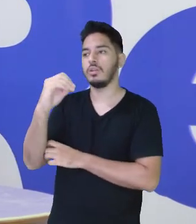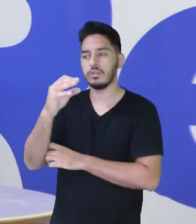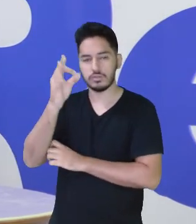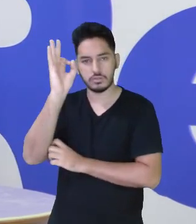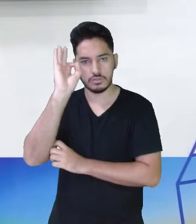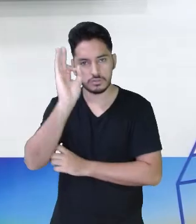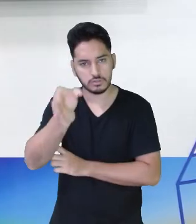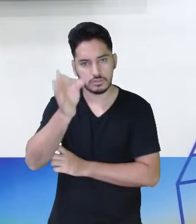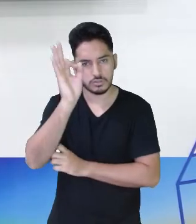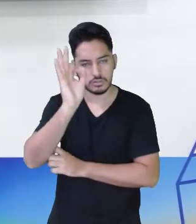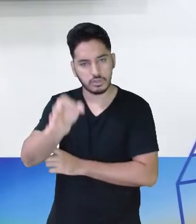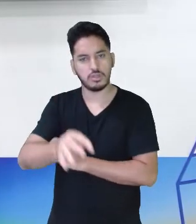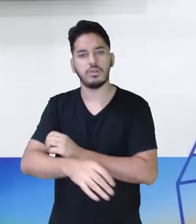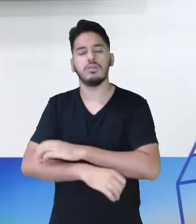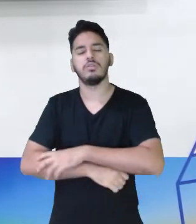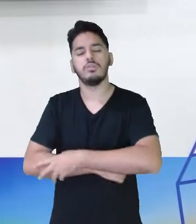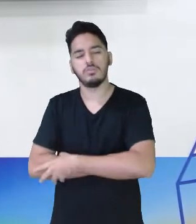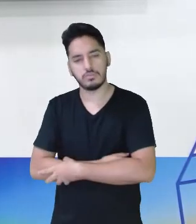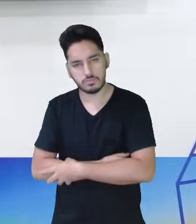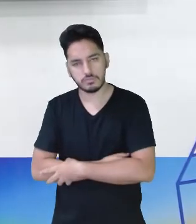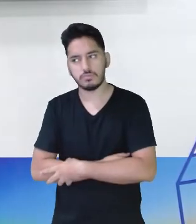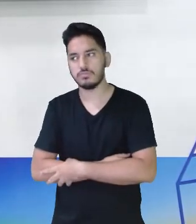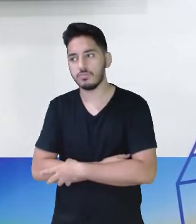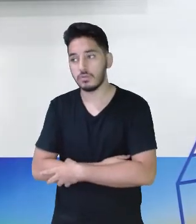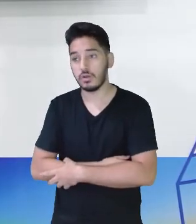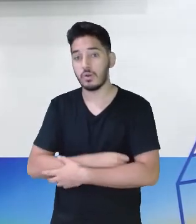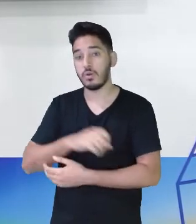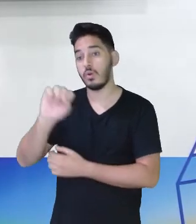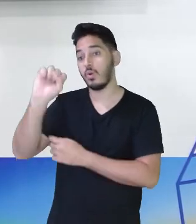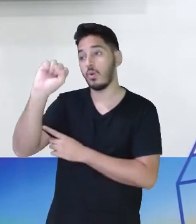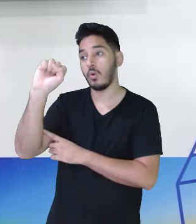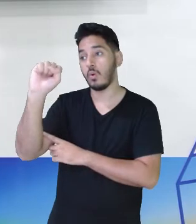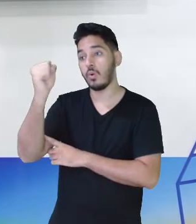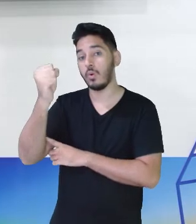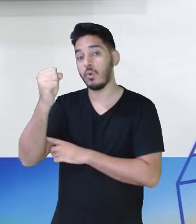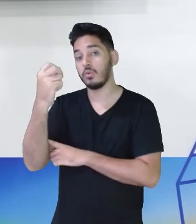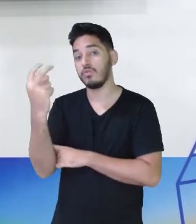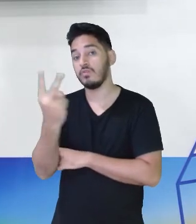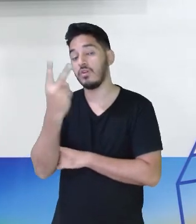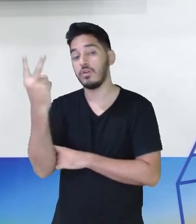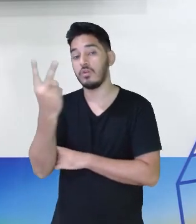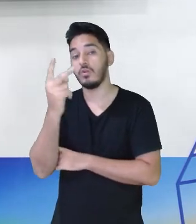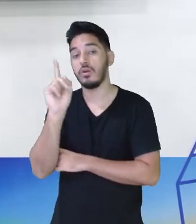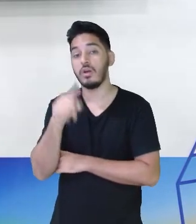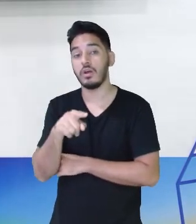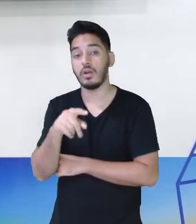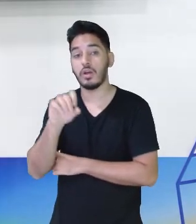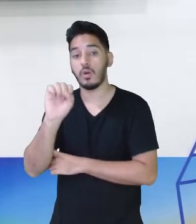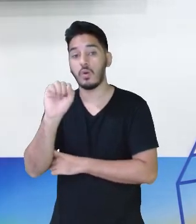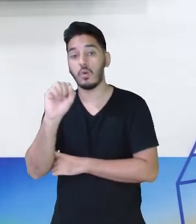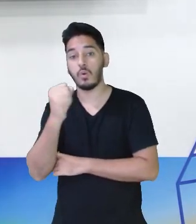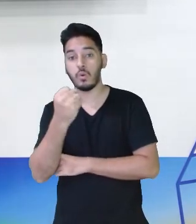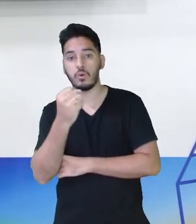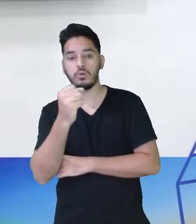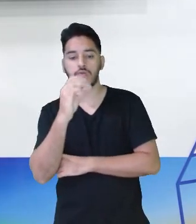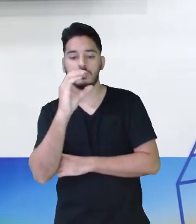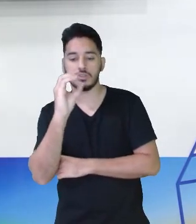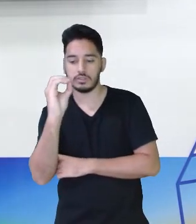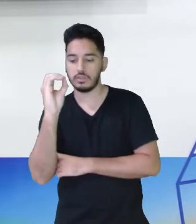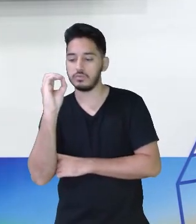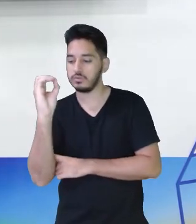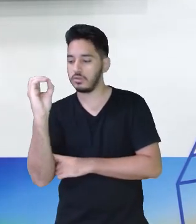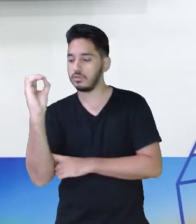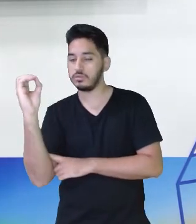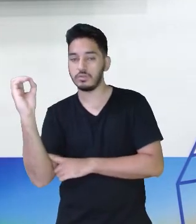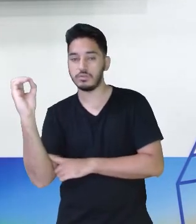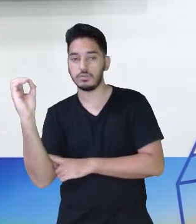80, perfeitamente. Esse 8 vale 8 dezenas. Por quê? É como, aqui na classe